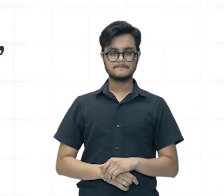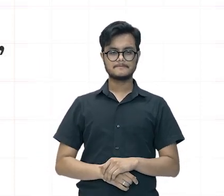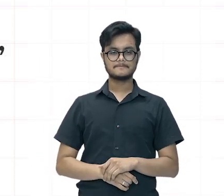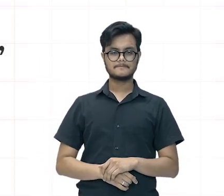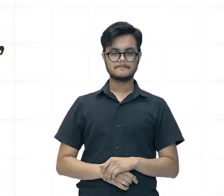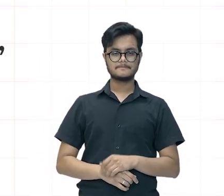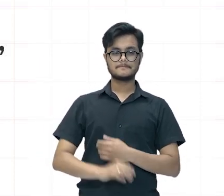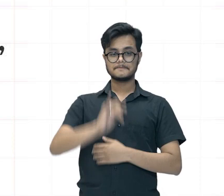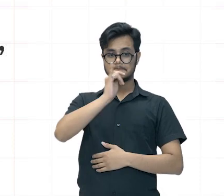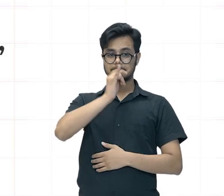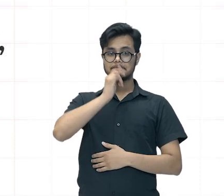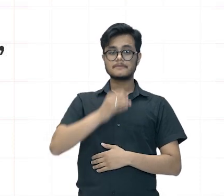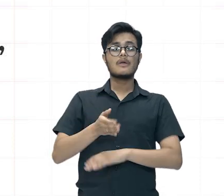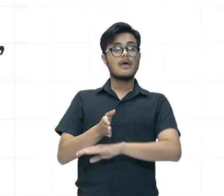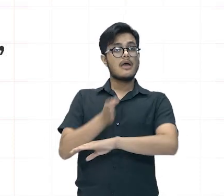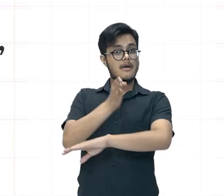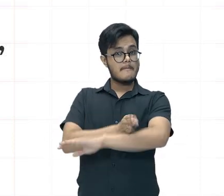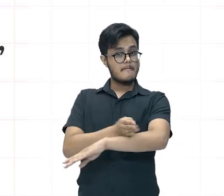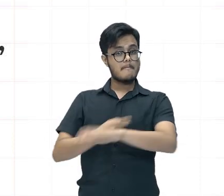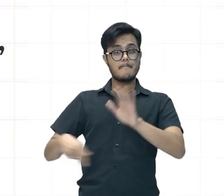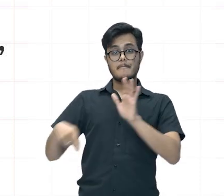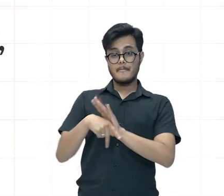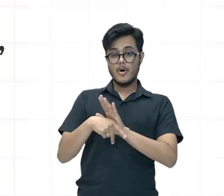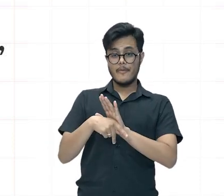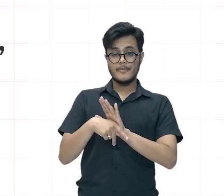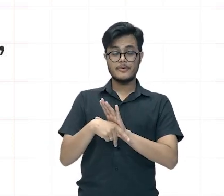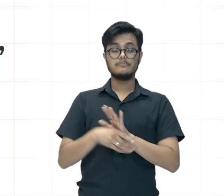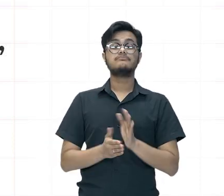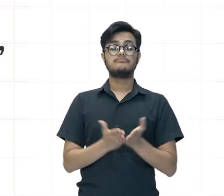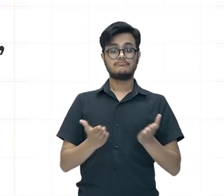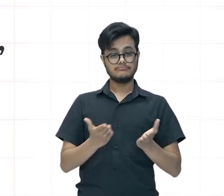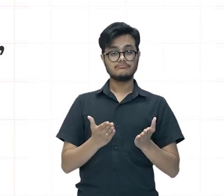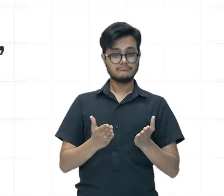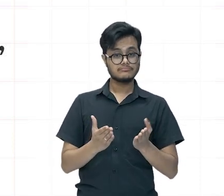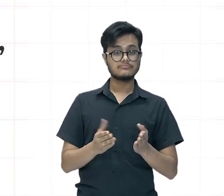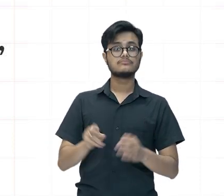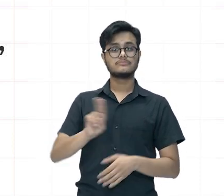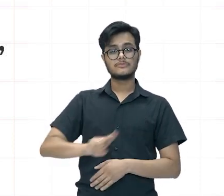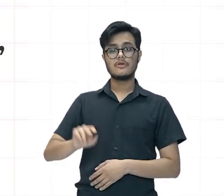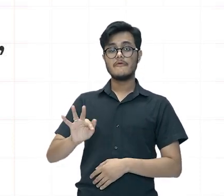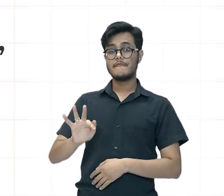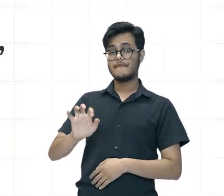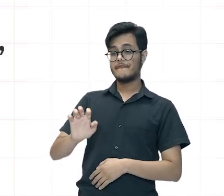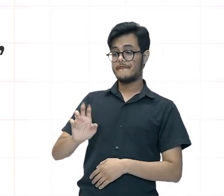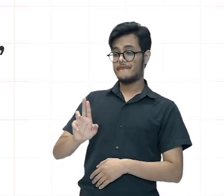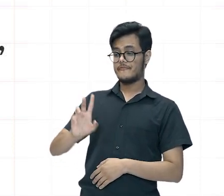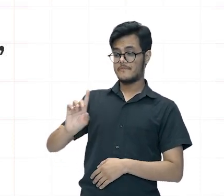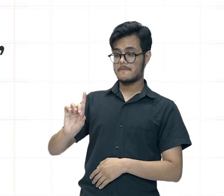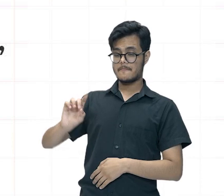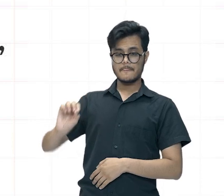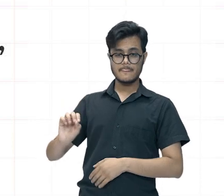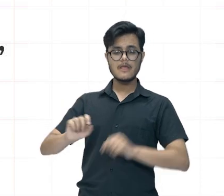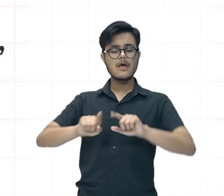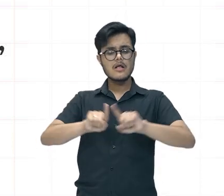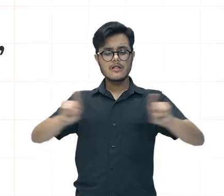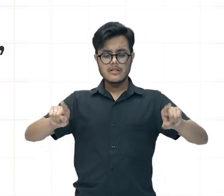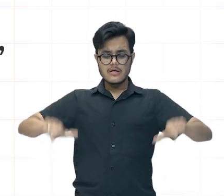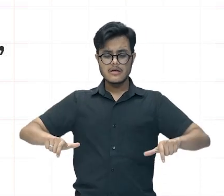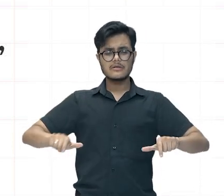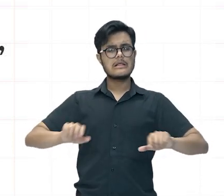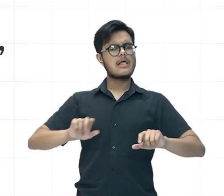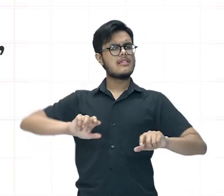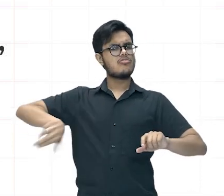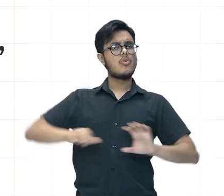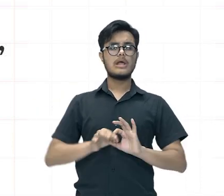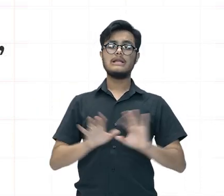ele é característico da Idade Medieval, pois está associado, então, às sociedades feudais. Os servos não tinham plena liberdade, mas